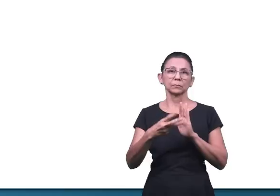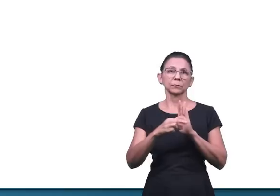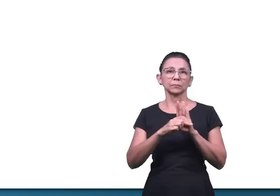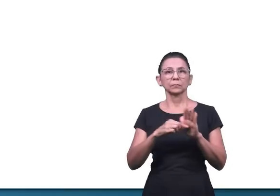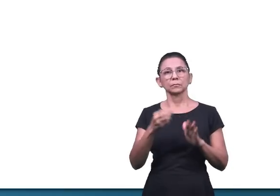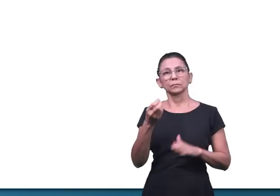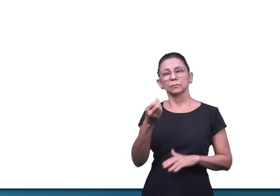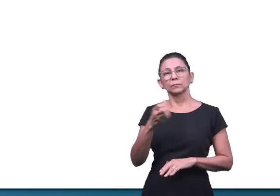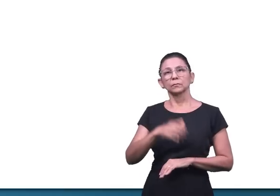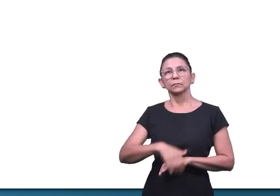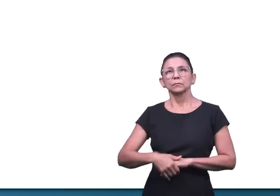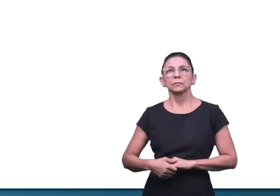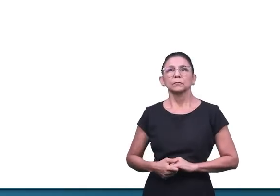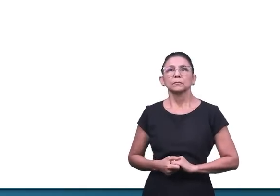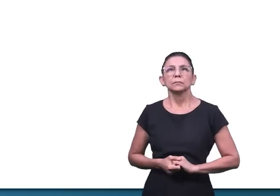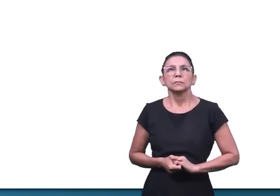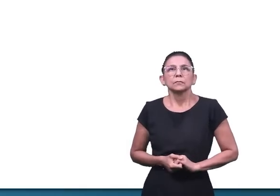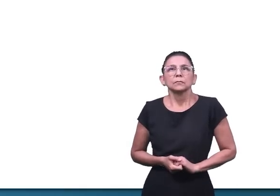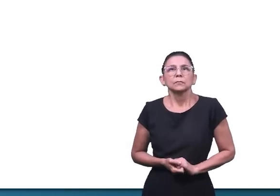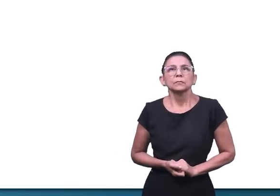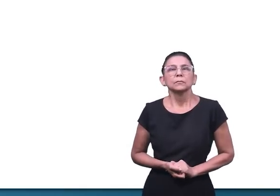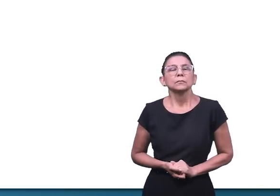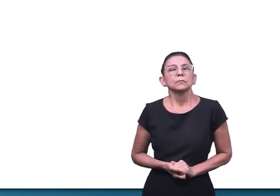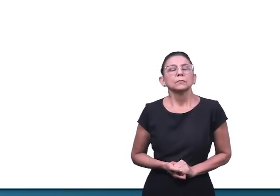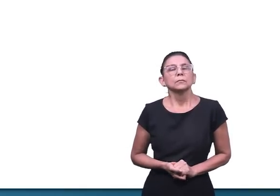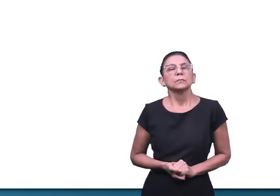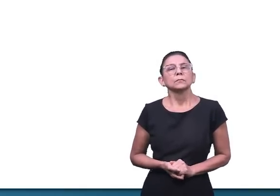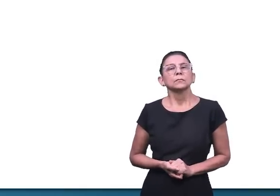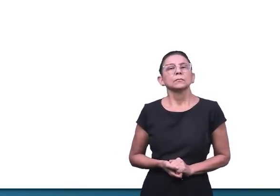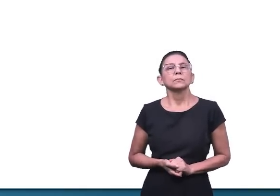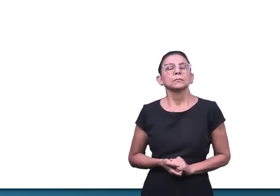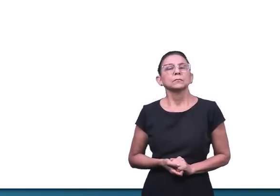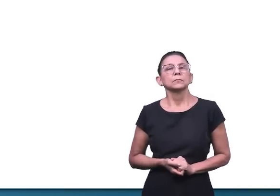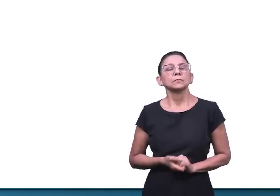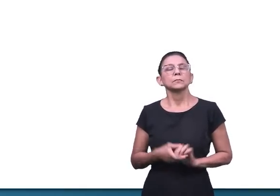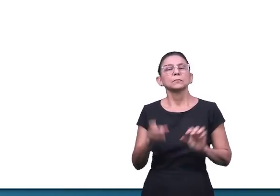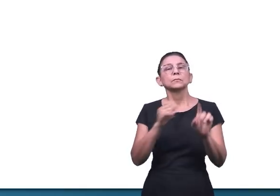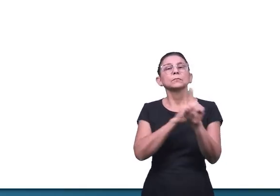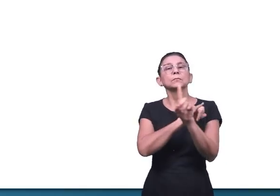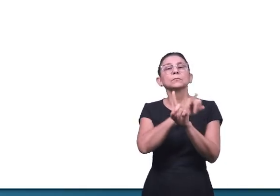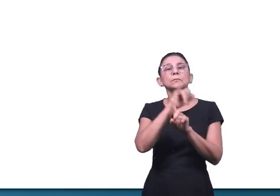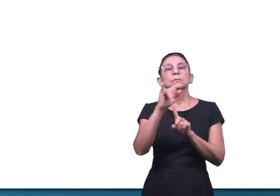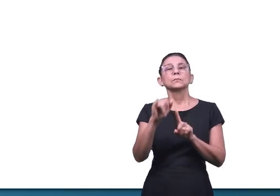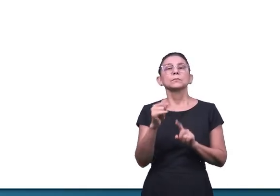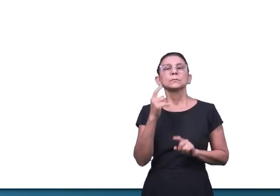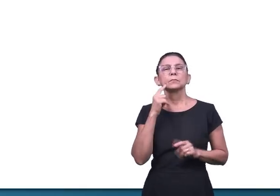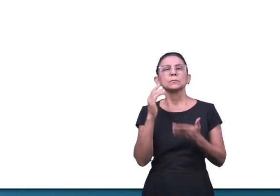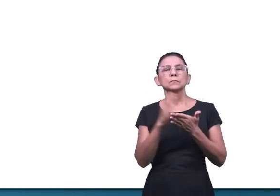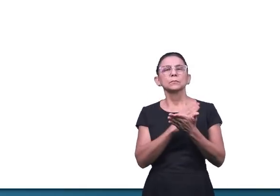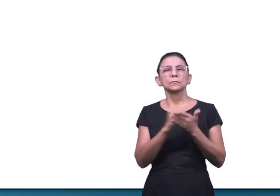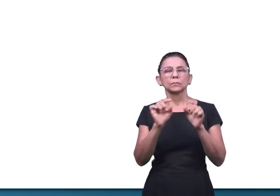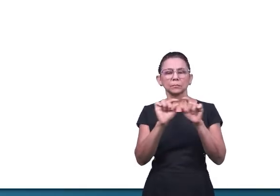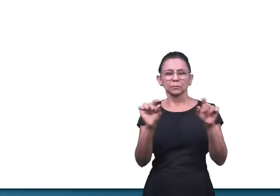5. Lendo Cantares, capítulo 3, verso 6, qual a aplicação profética